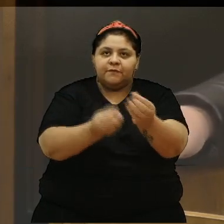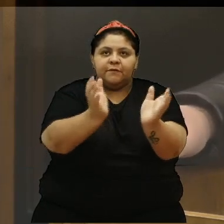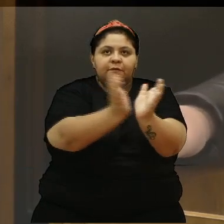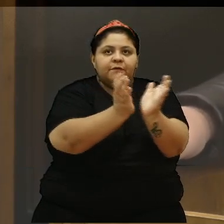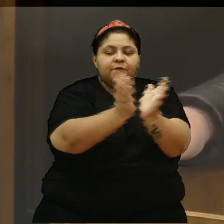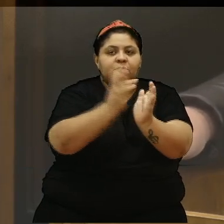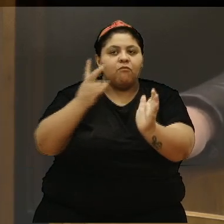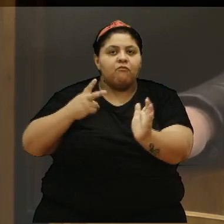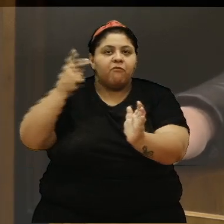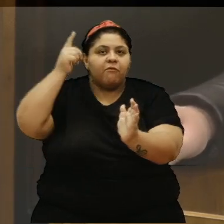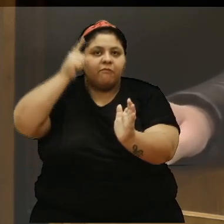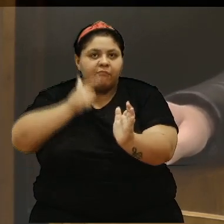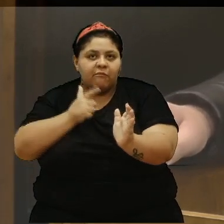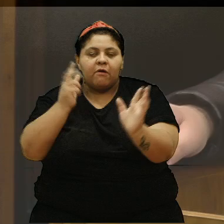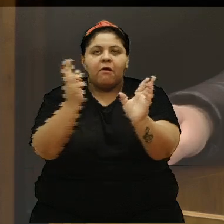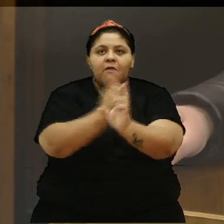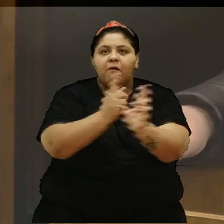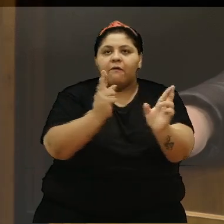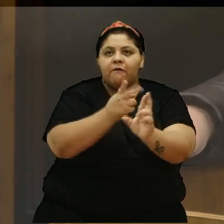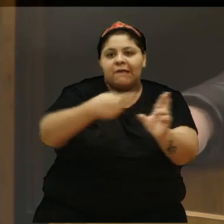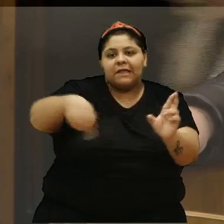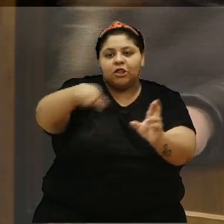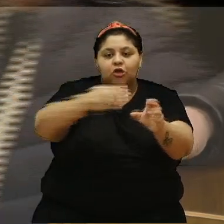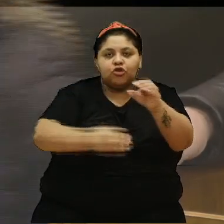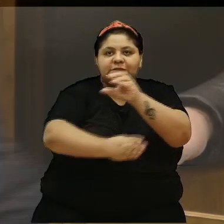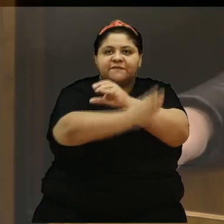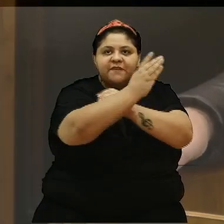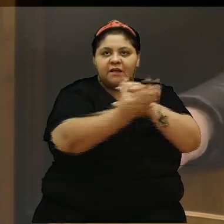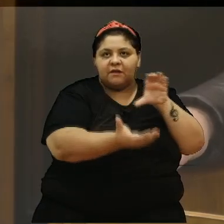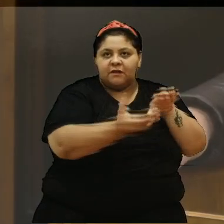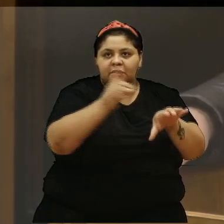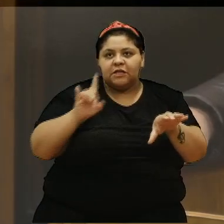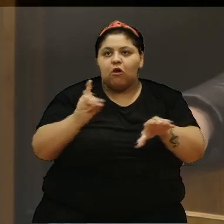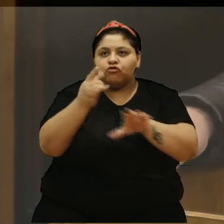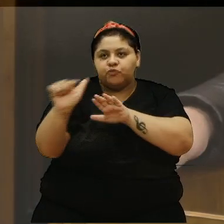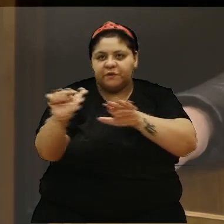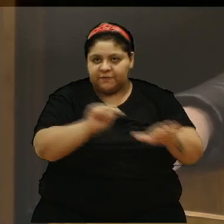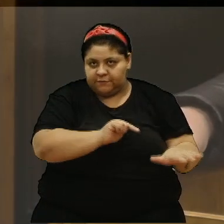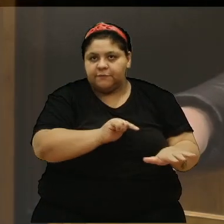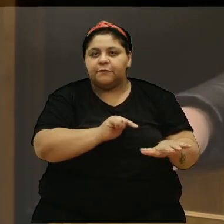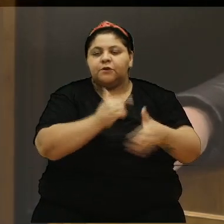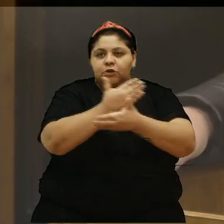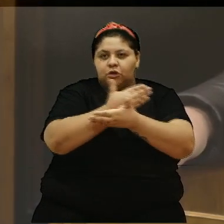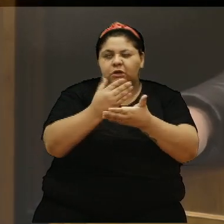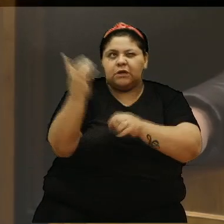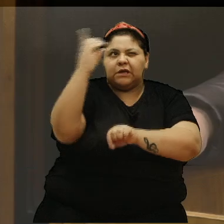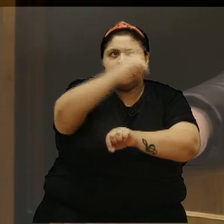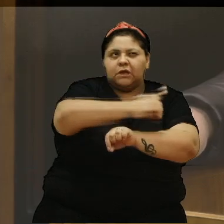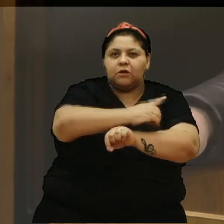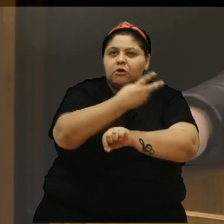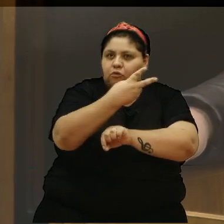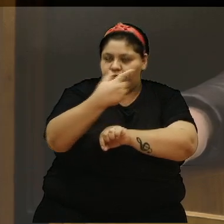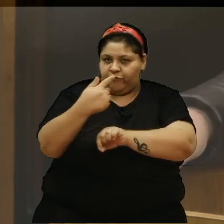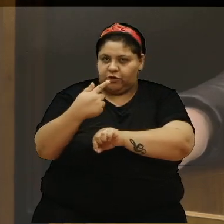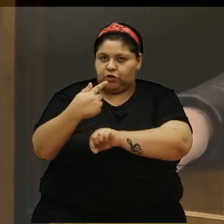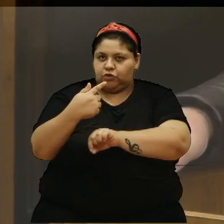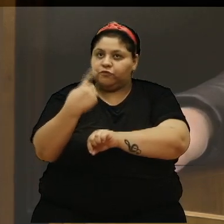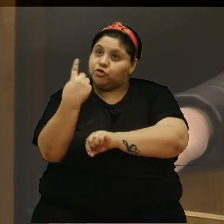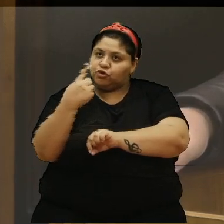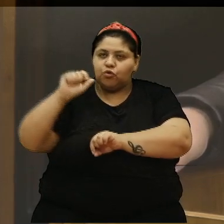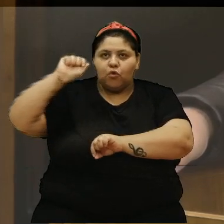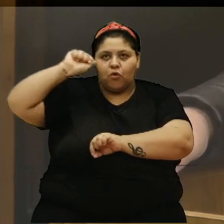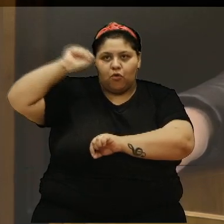Lucas Carenato, com relação à nossa viagem a Brasília na última semana, né, dado início aí no dia 21 de abril,